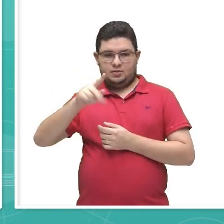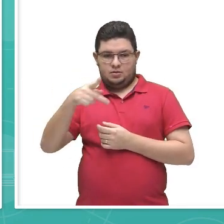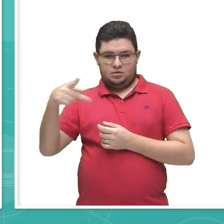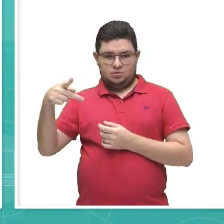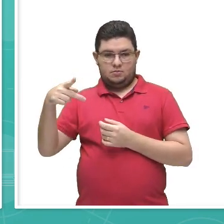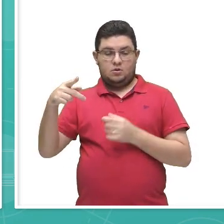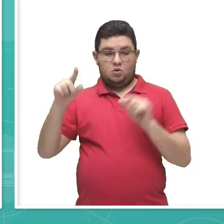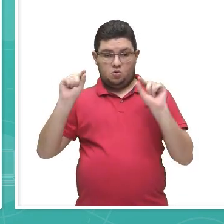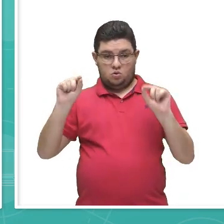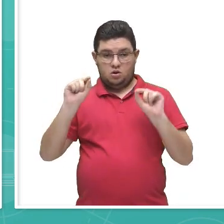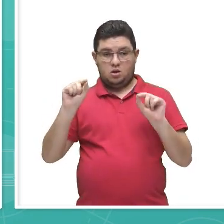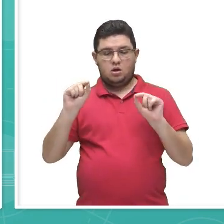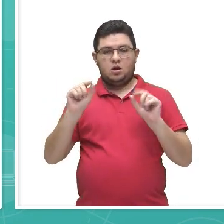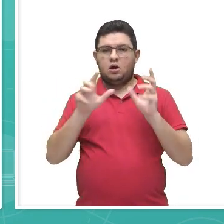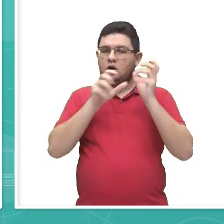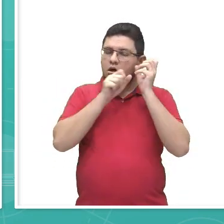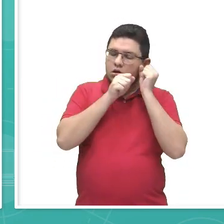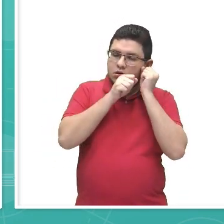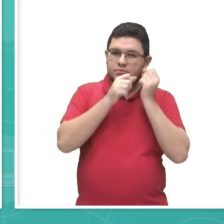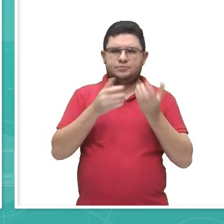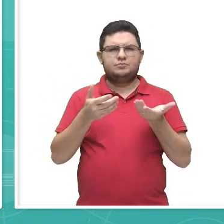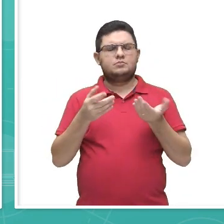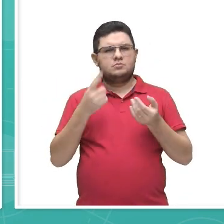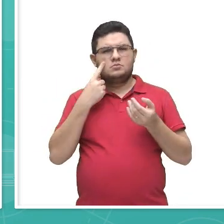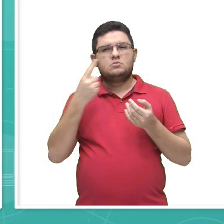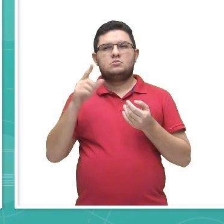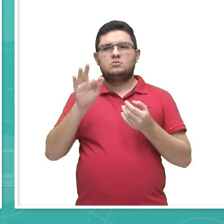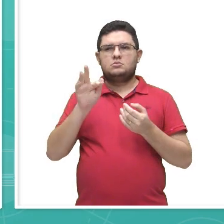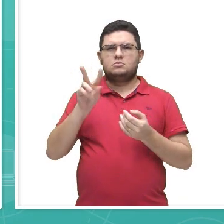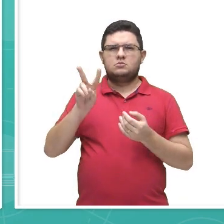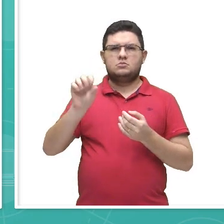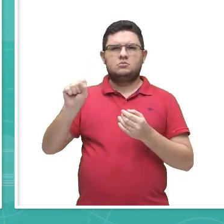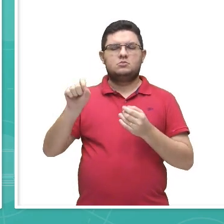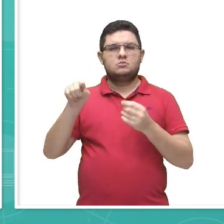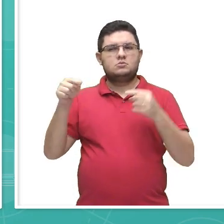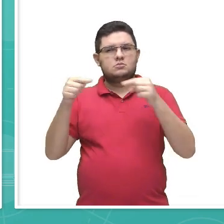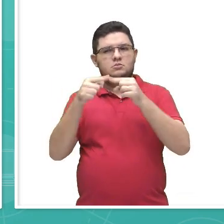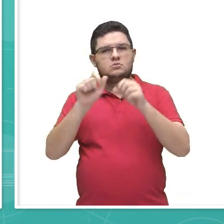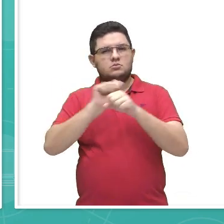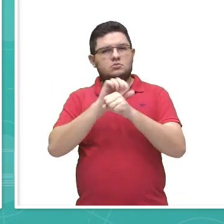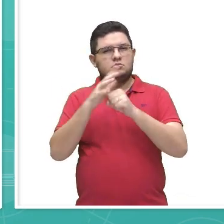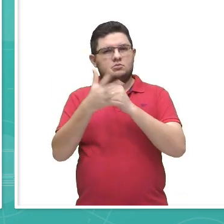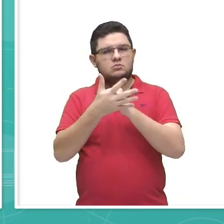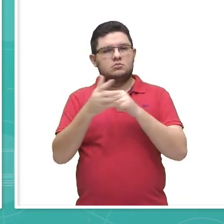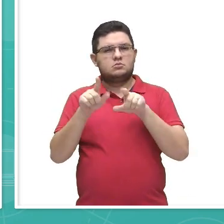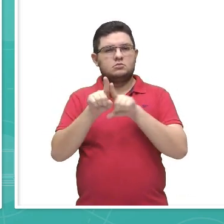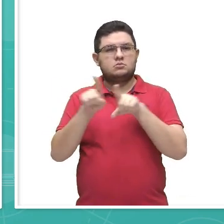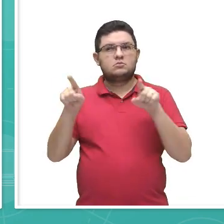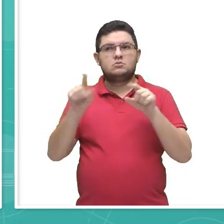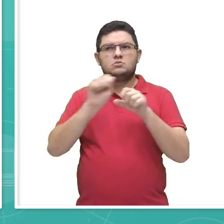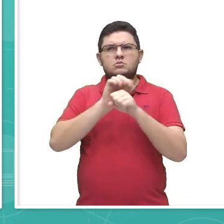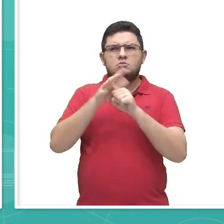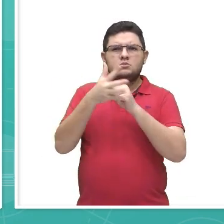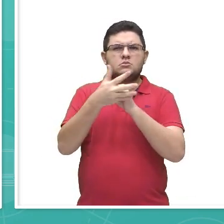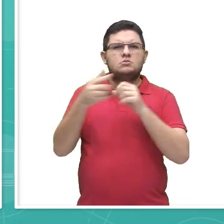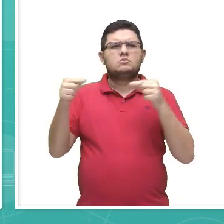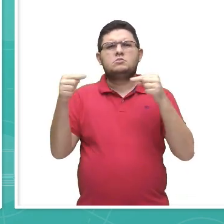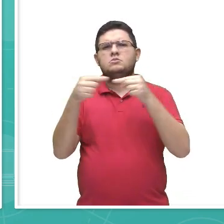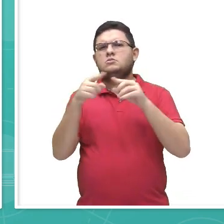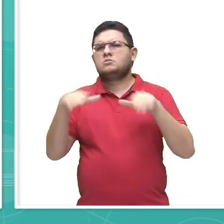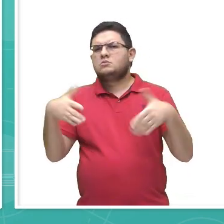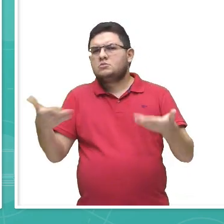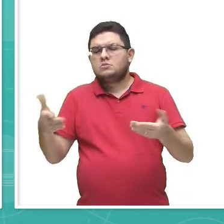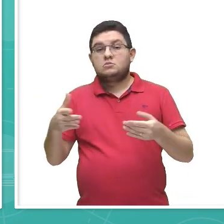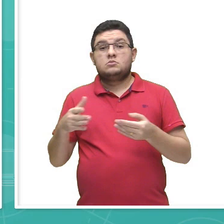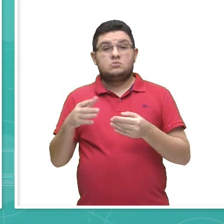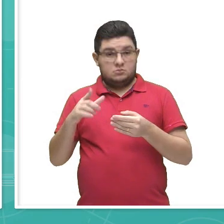em saúde, a gente está falando muito do Covid agora, não é? Será que algum desses se encaixa nesse perfil do Covid? Qual é a atividade diária que